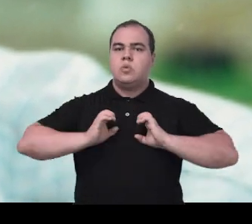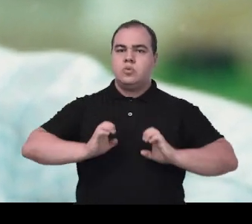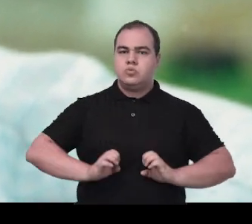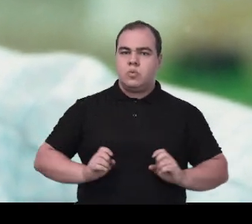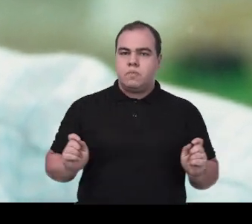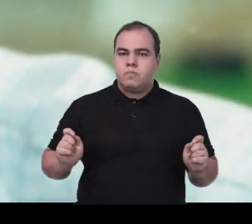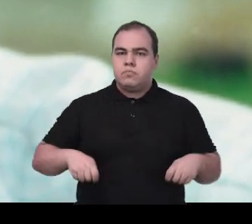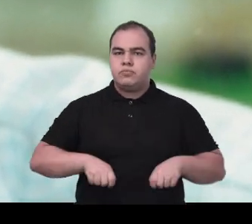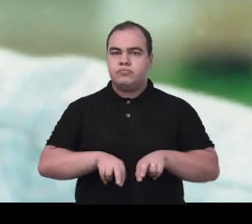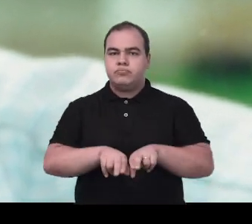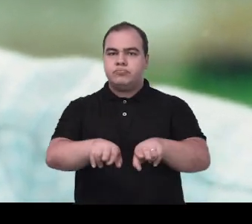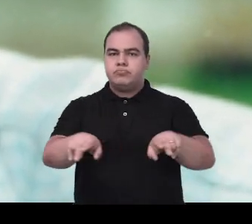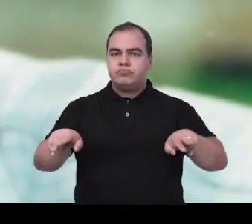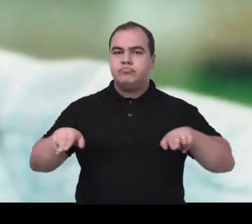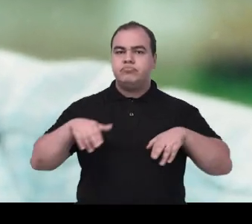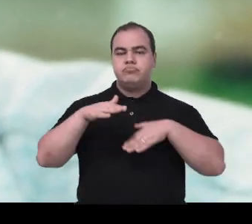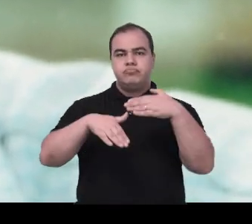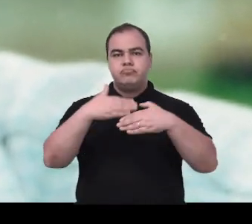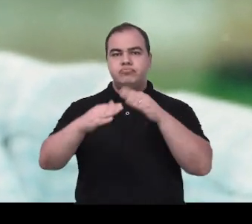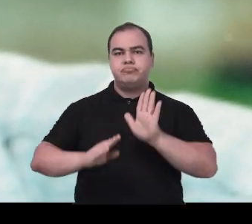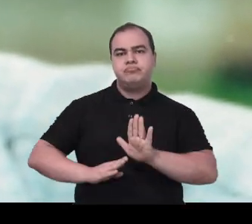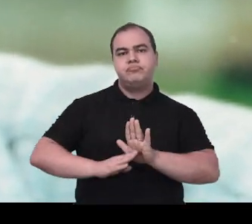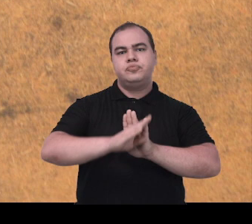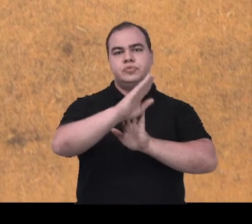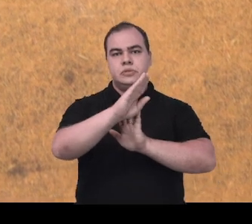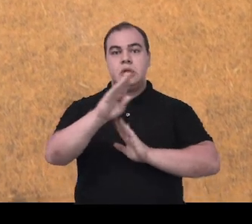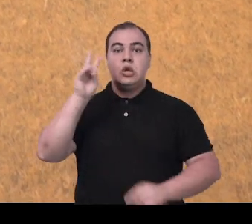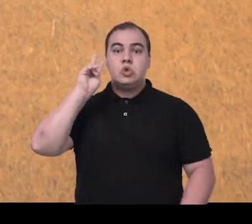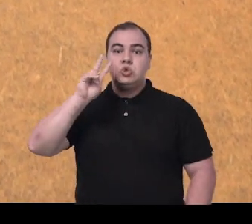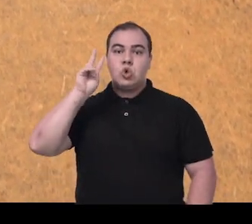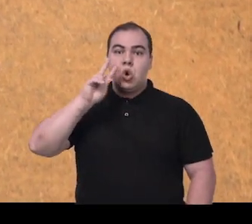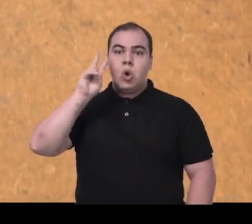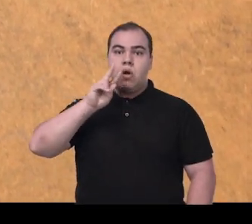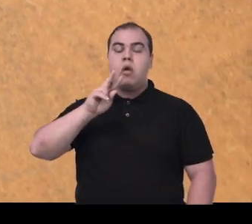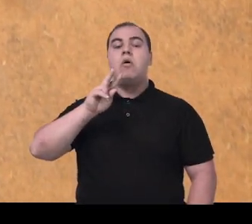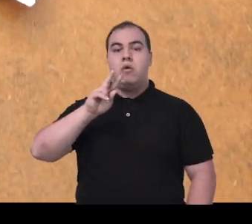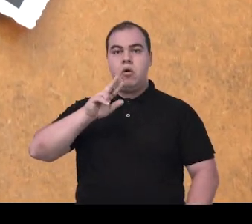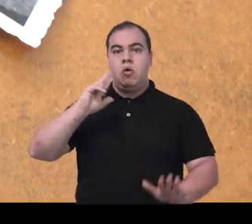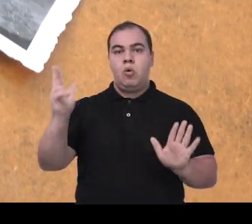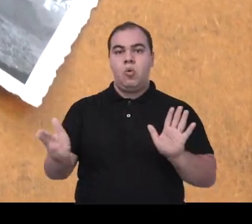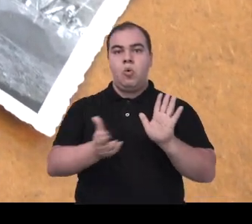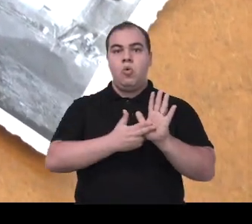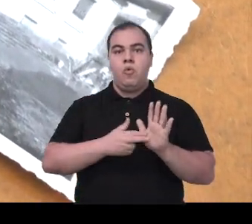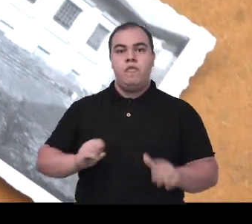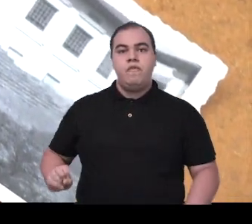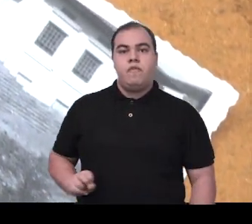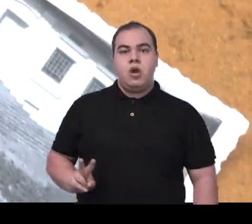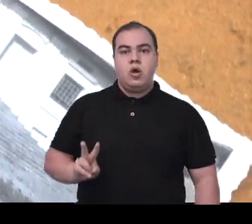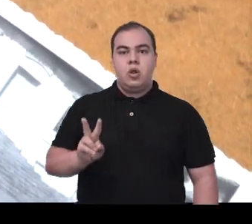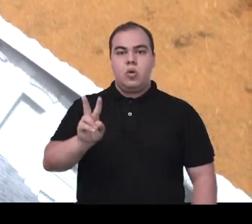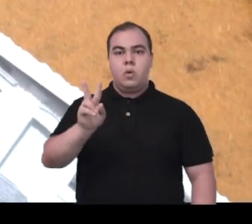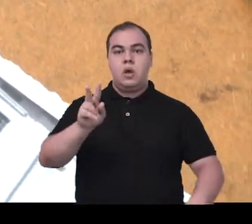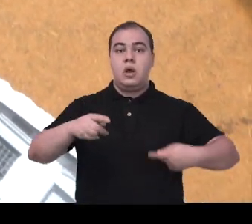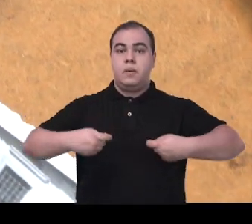ético e de possibilidades de avanços, né? Quando a história ela é reconhecida como